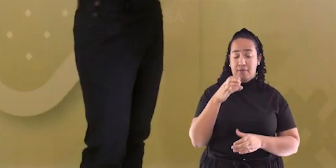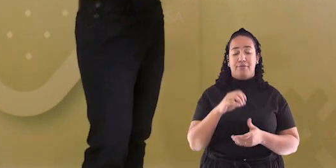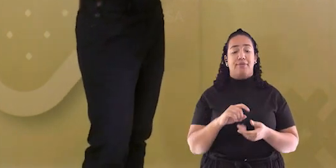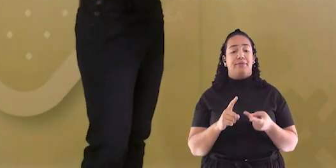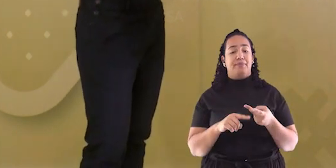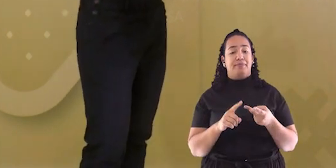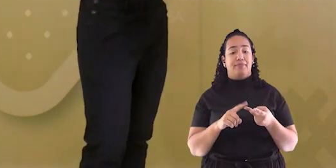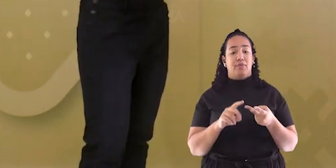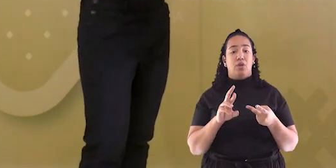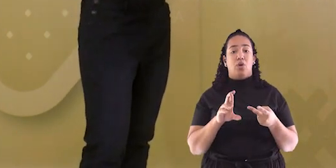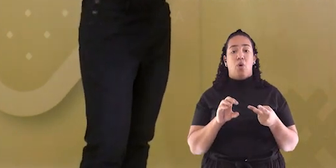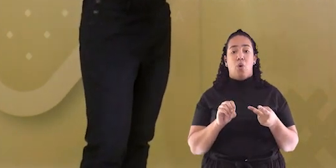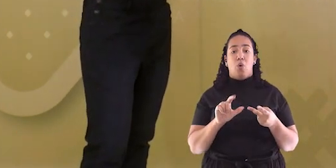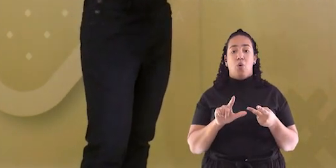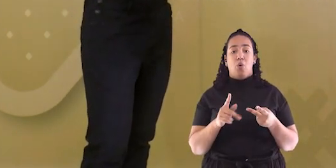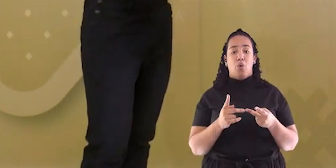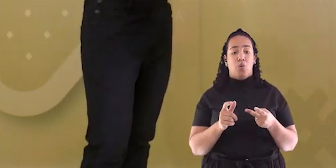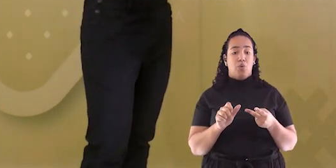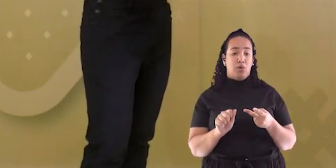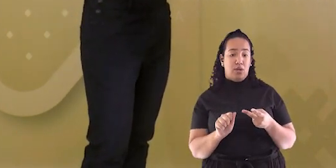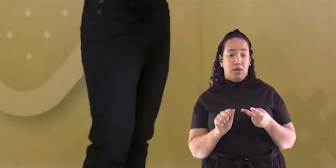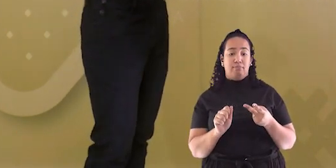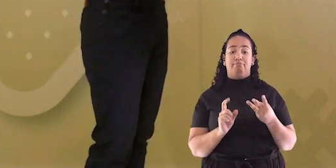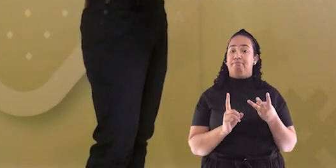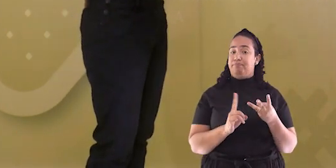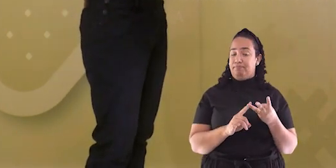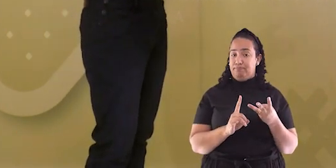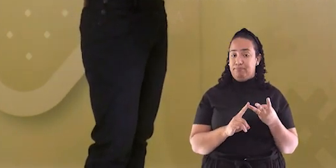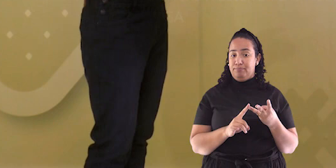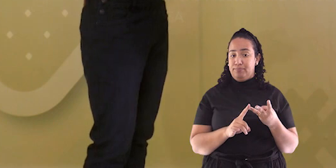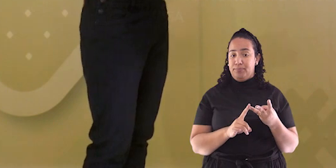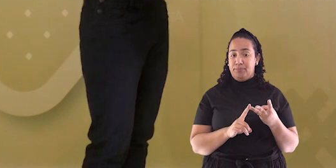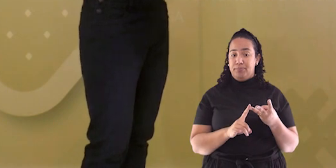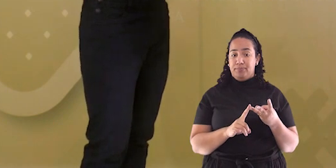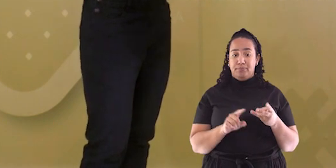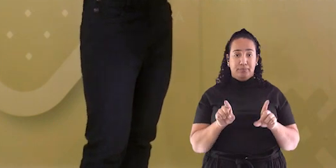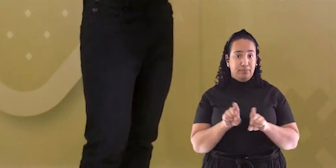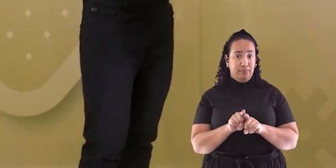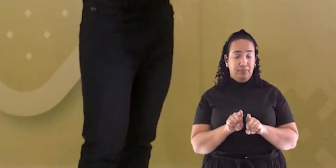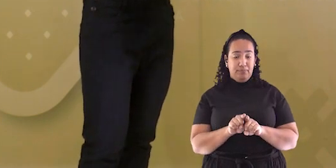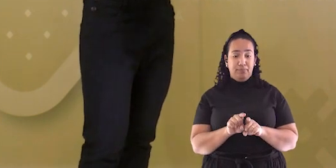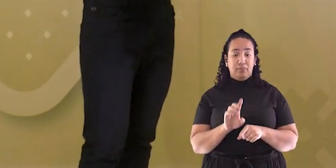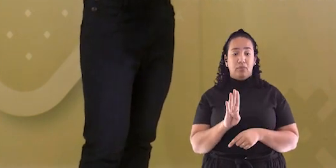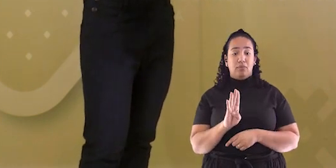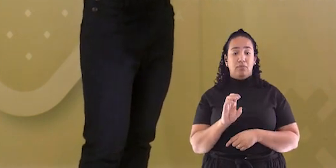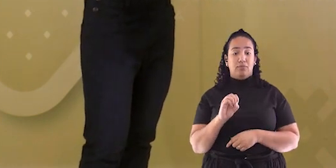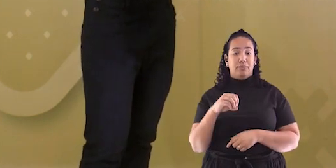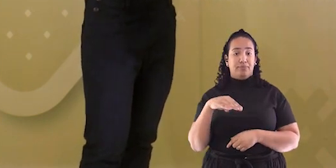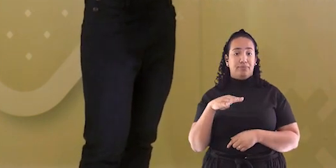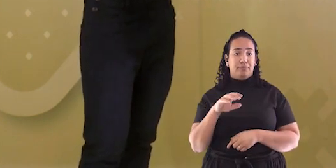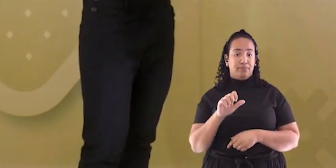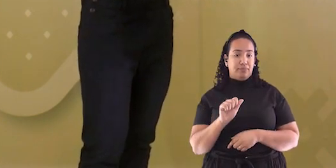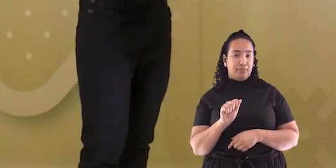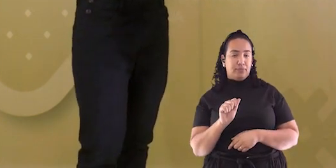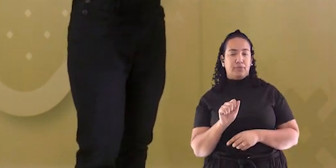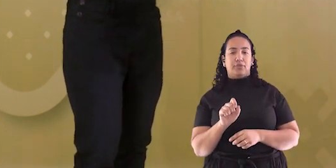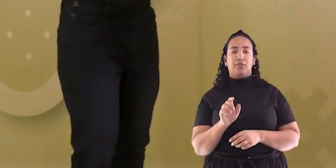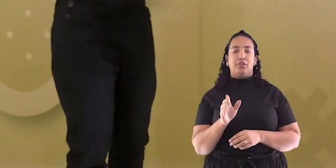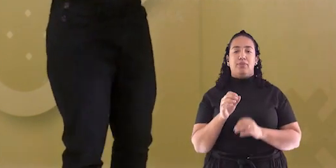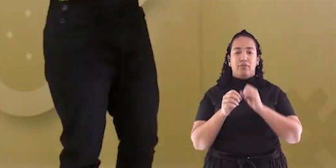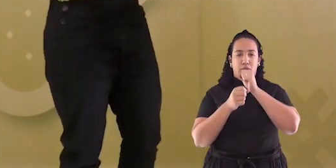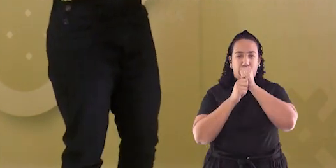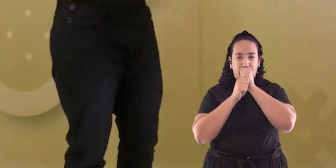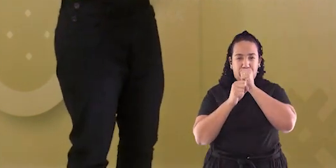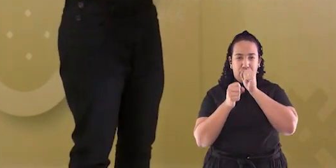uma rolha de cortiça, certo? Vamos precisar também de uma bomba de ar com agulha, normalmente a gente usa para encher bolas, né, de futebol,